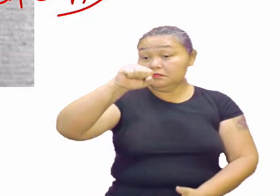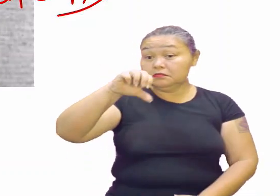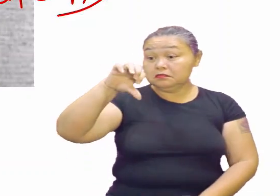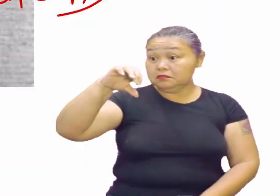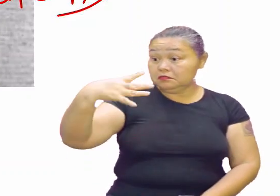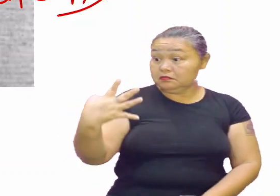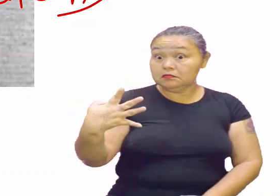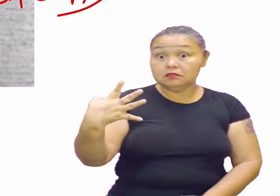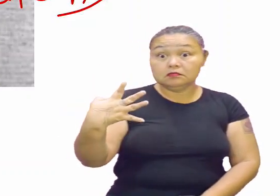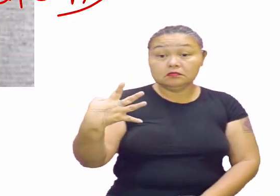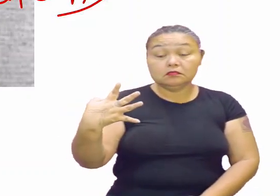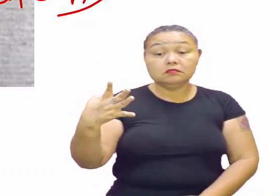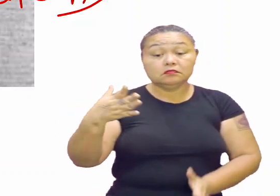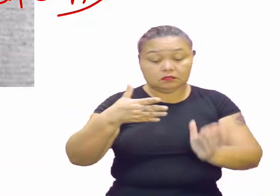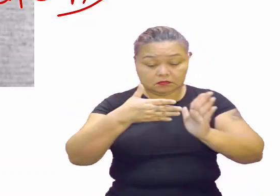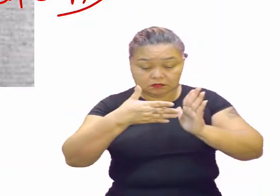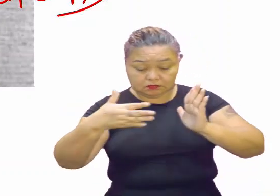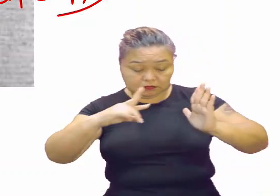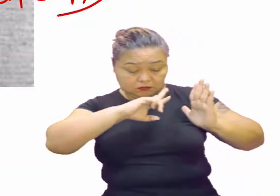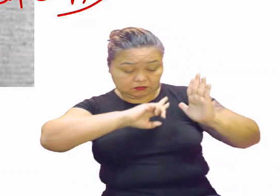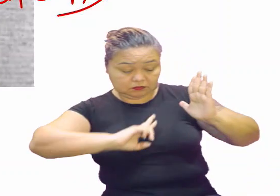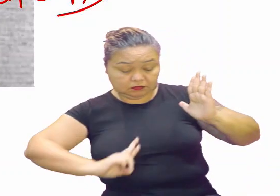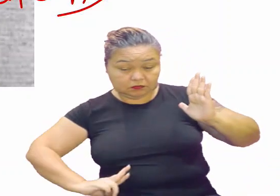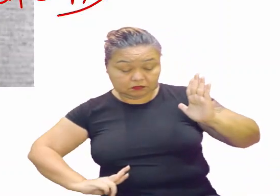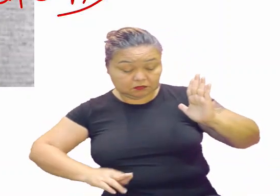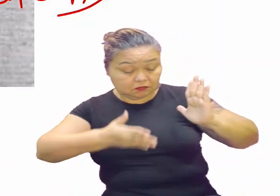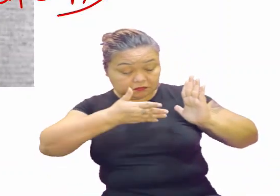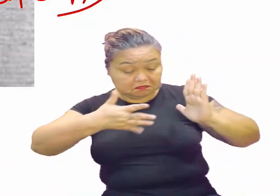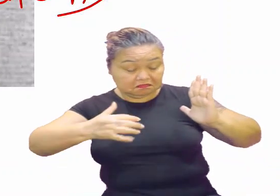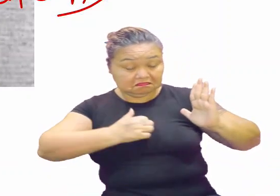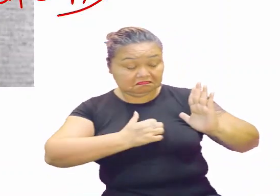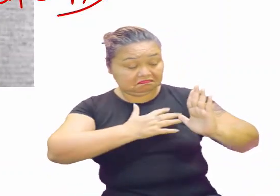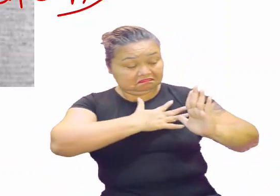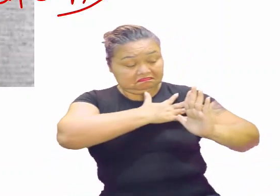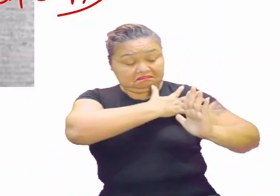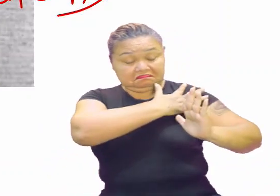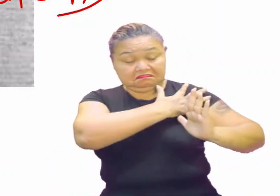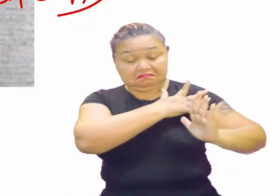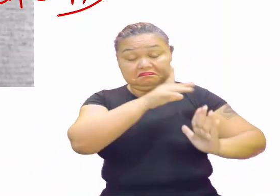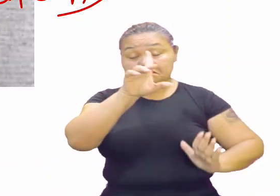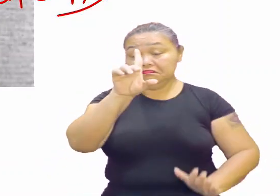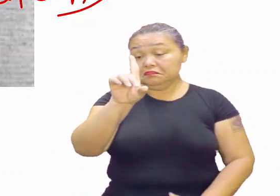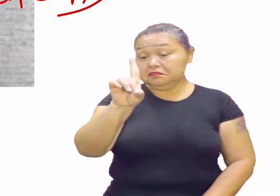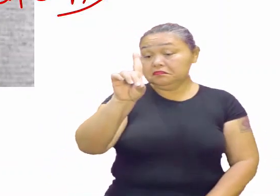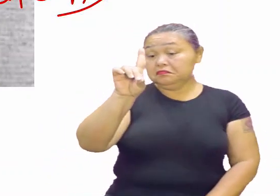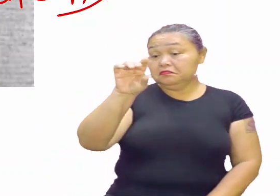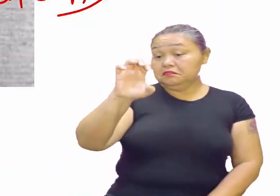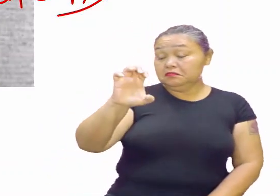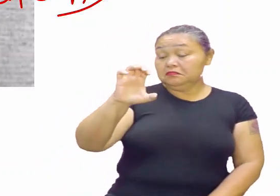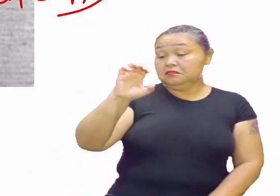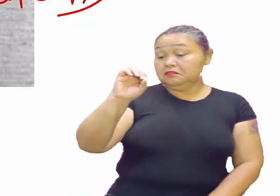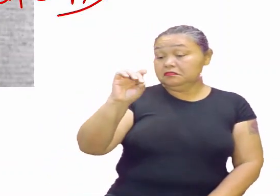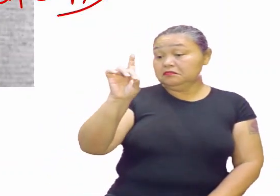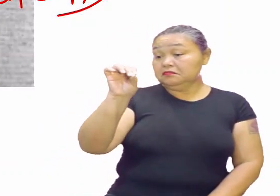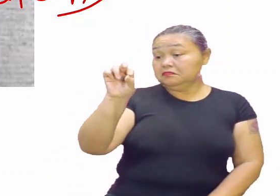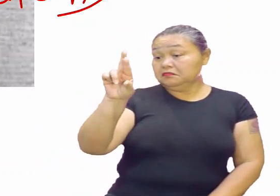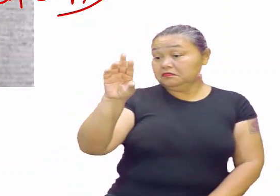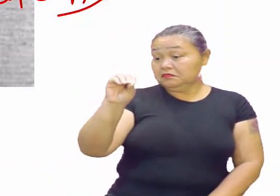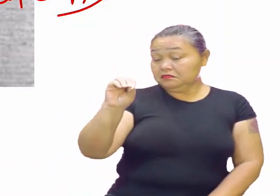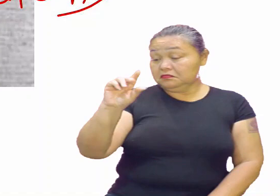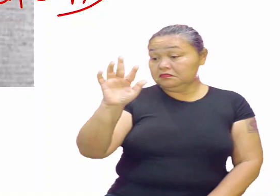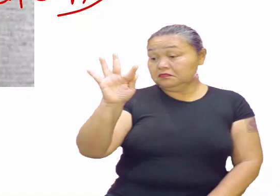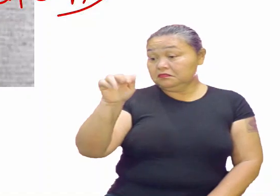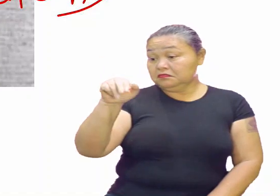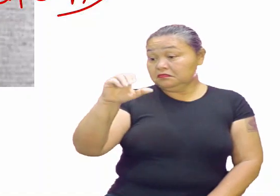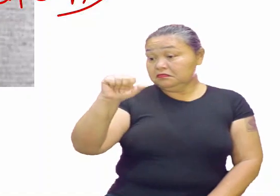1894. É o chamado República dos Marechais. Marechal Deodoro da Fonseca. Tudo